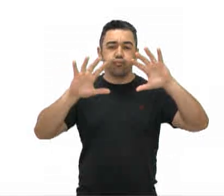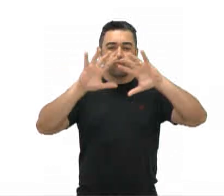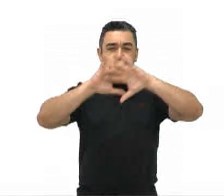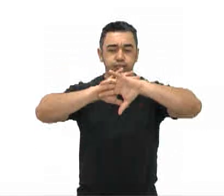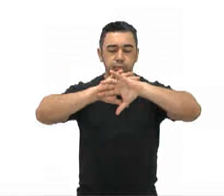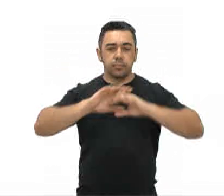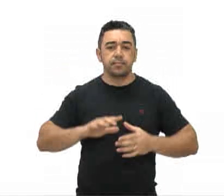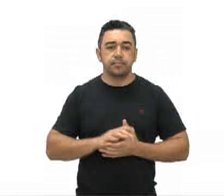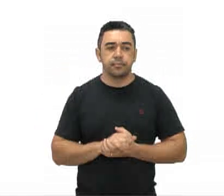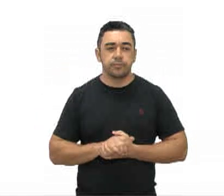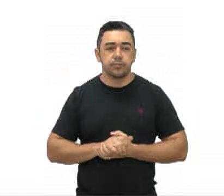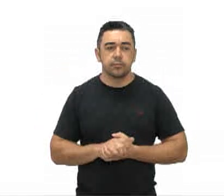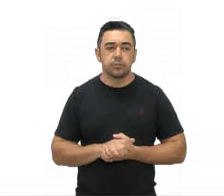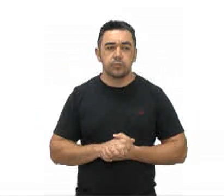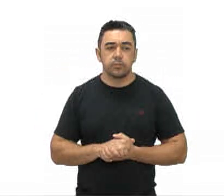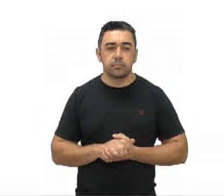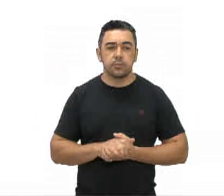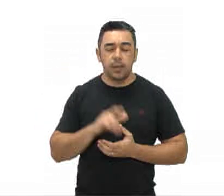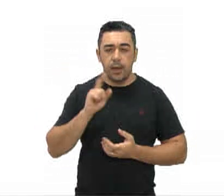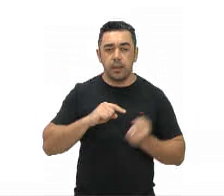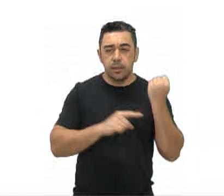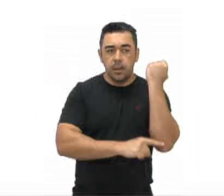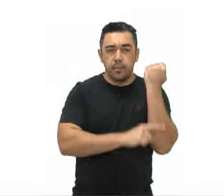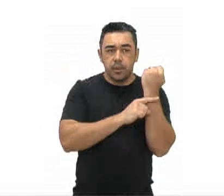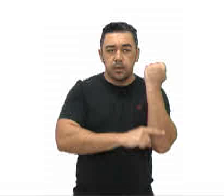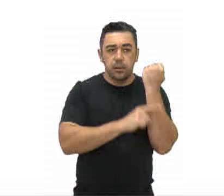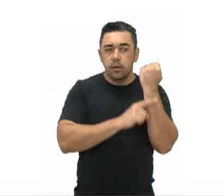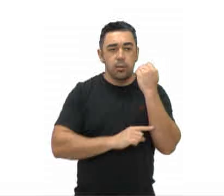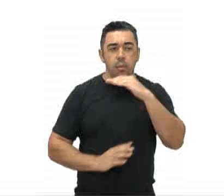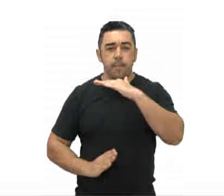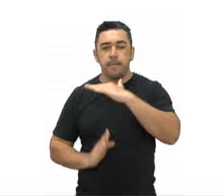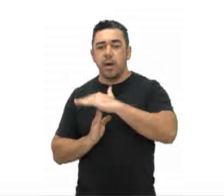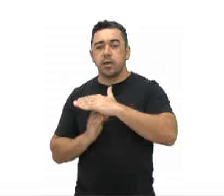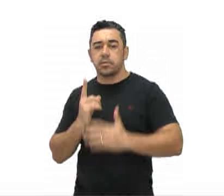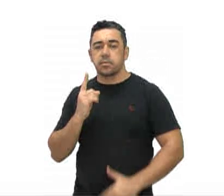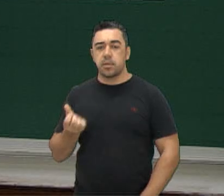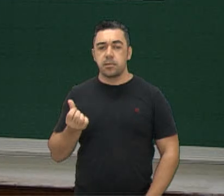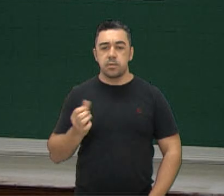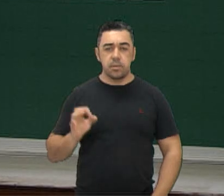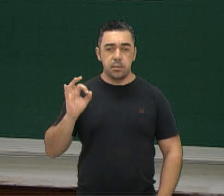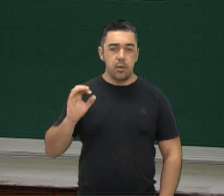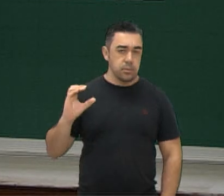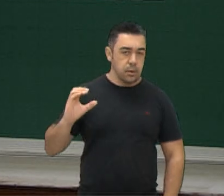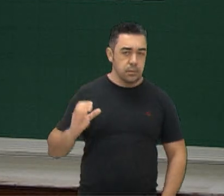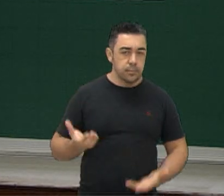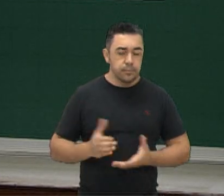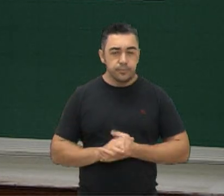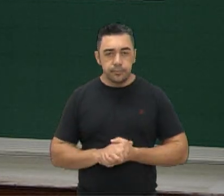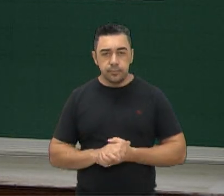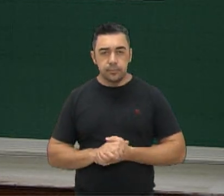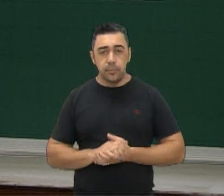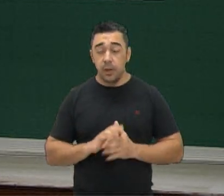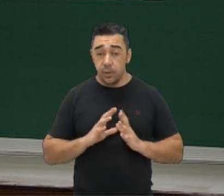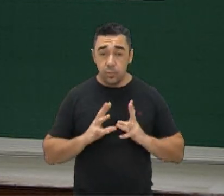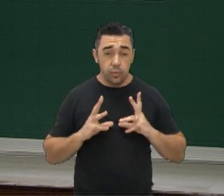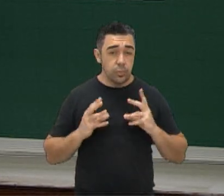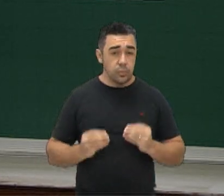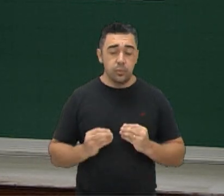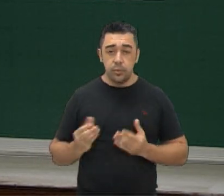vai ficar nublado. A temperatura não passará de los 16 graus, que é